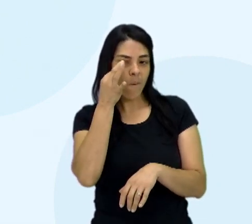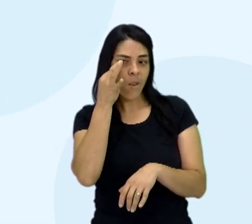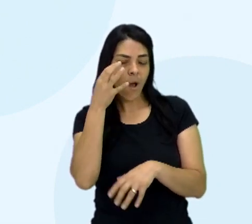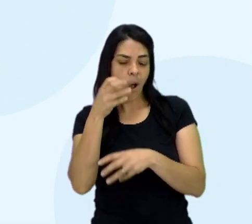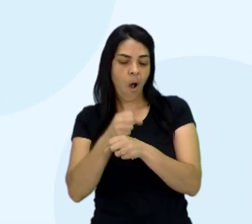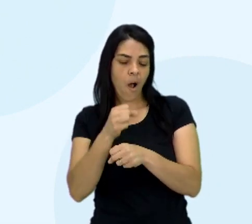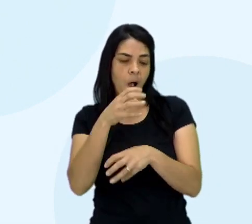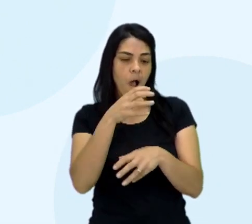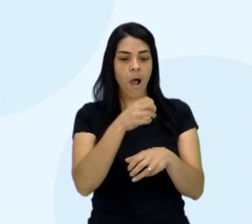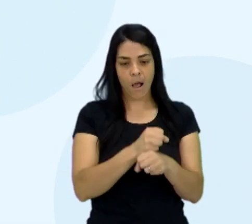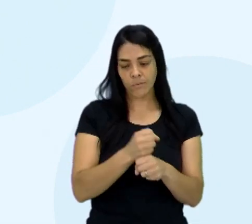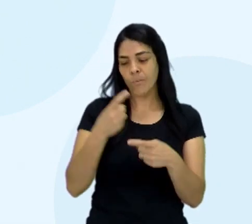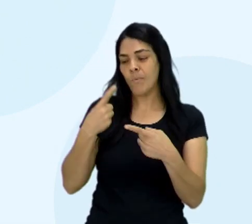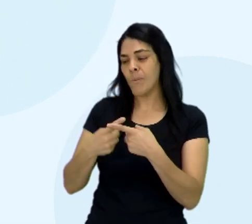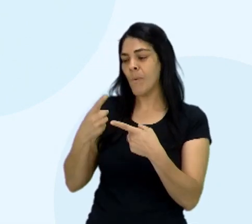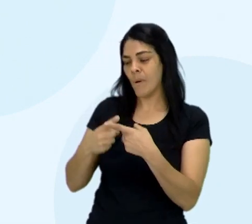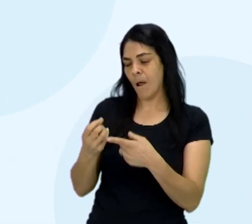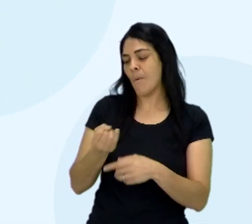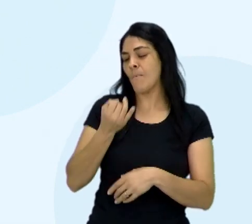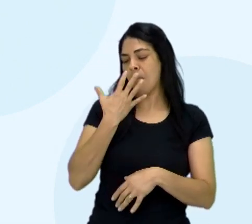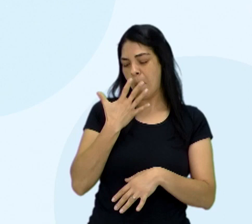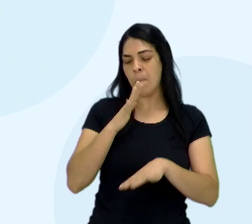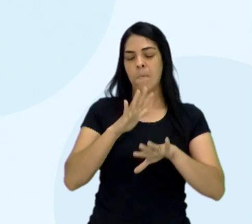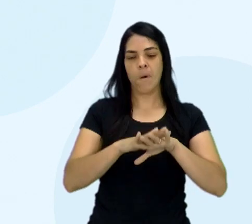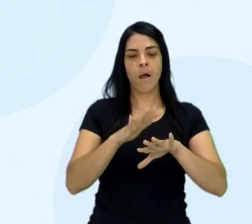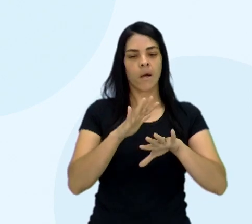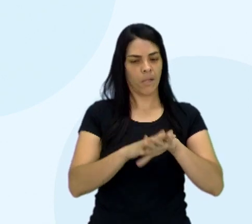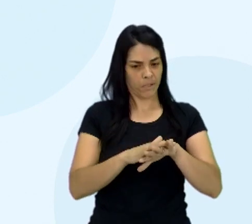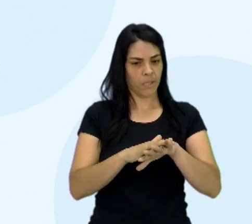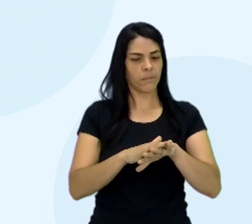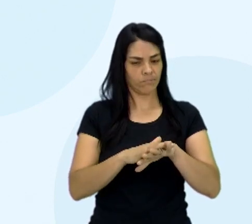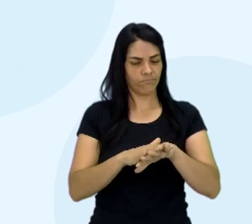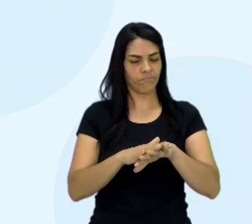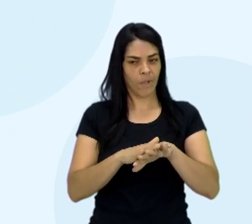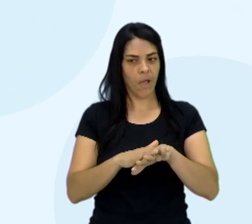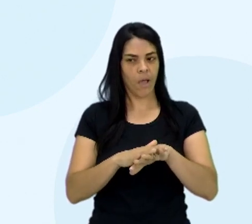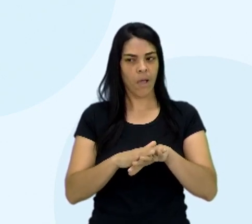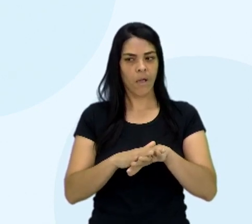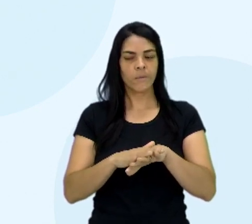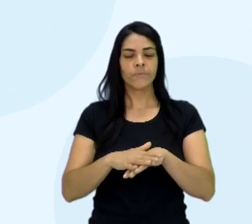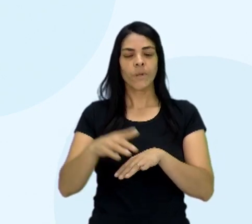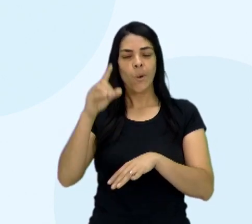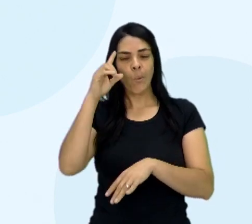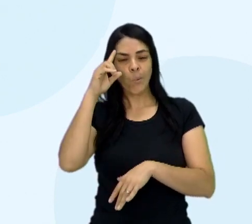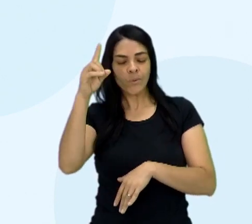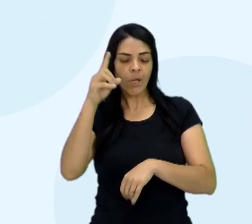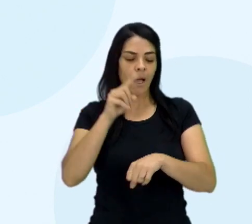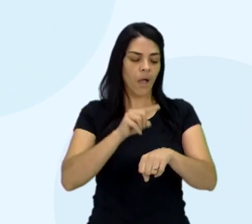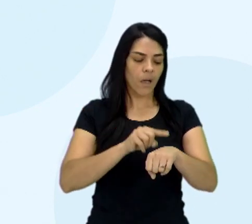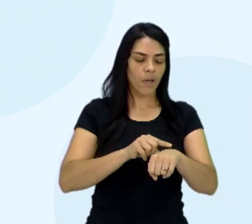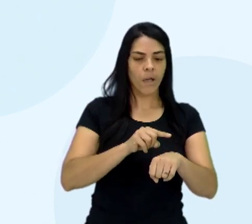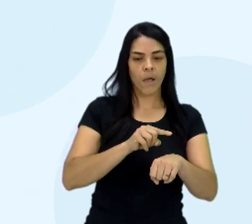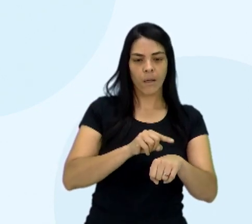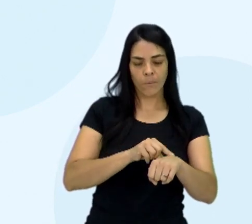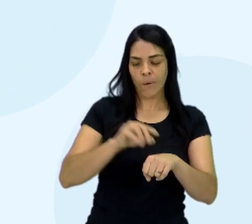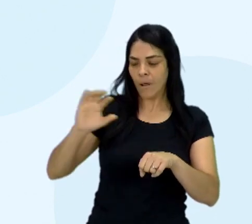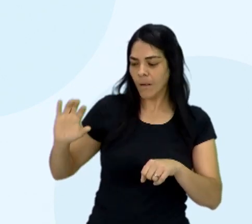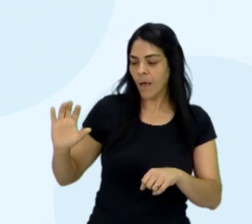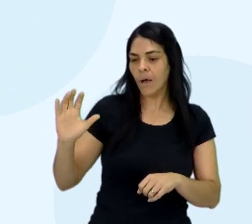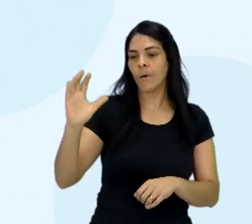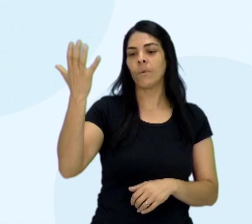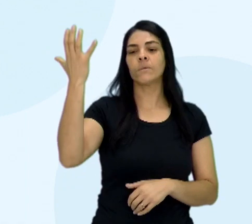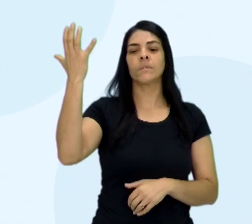ele era um bom matemático, ele fez a previsão da data e a hora e que ia acontecer